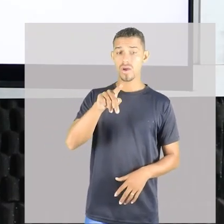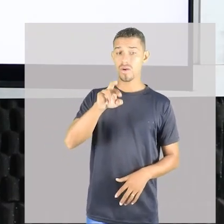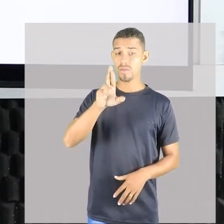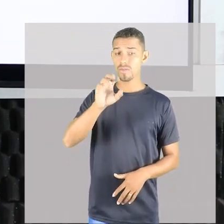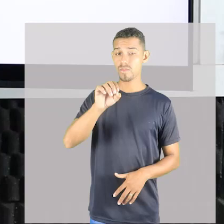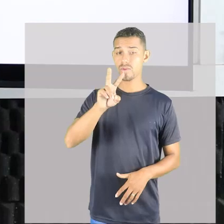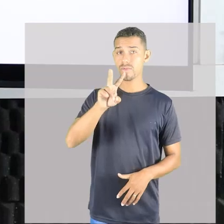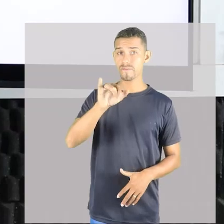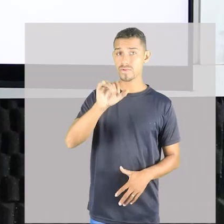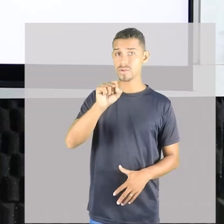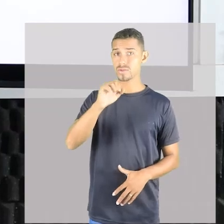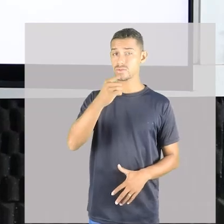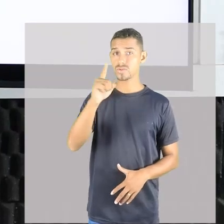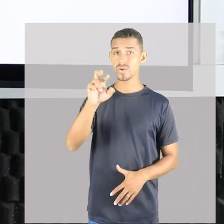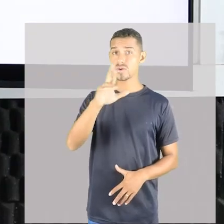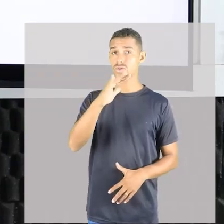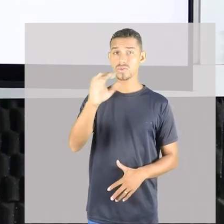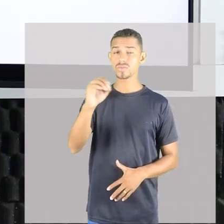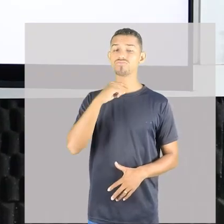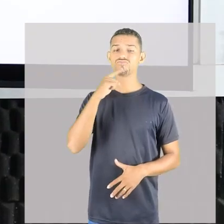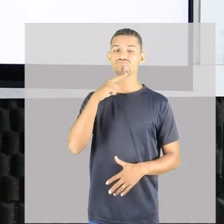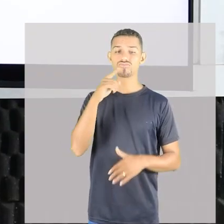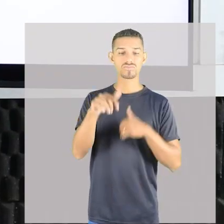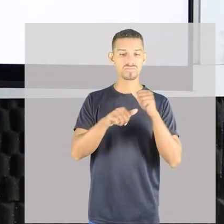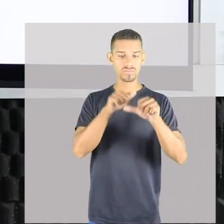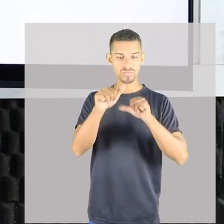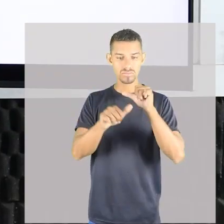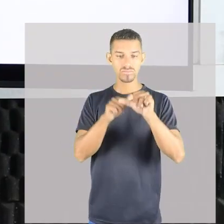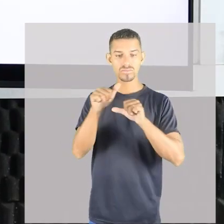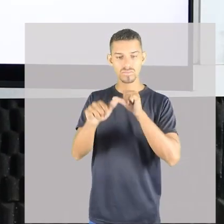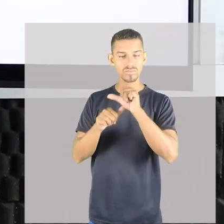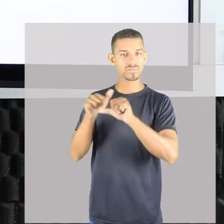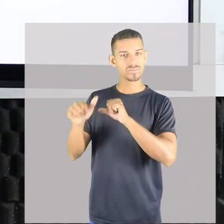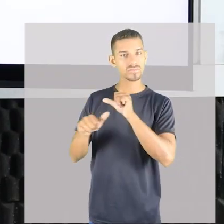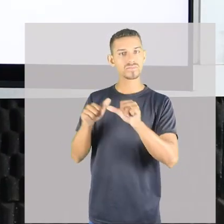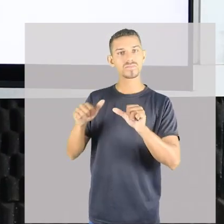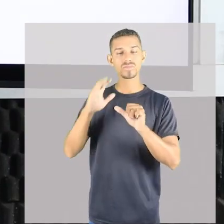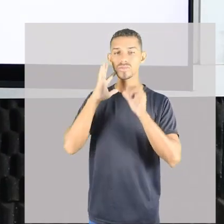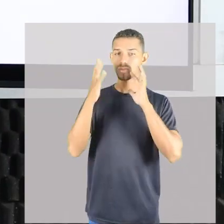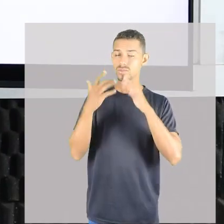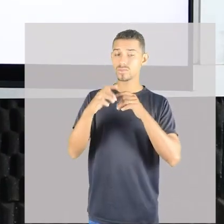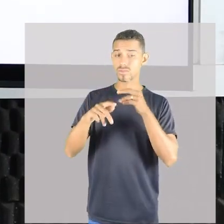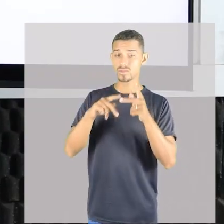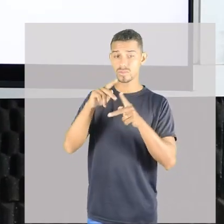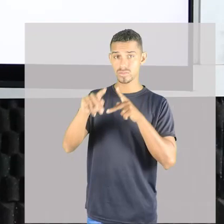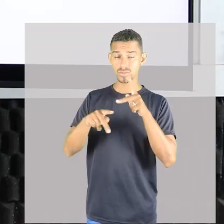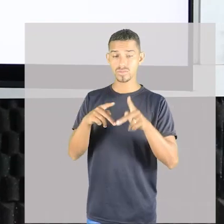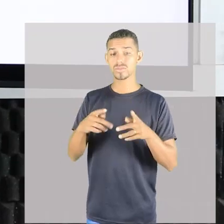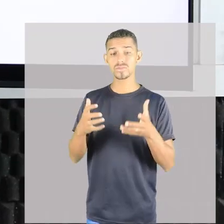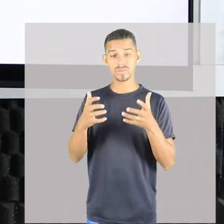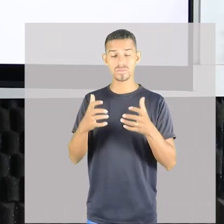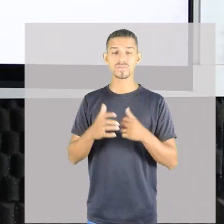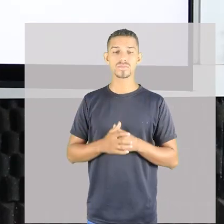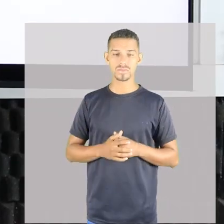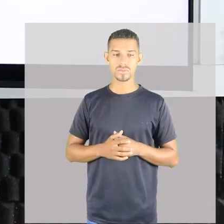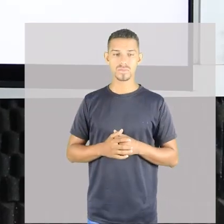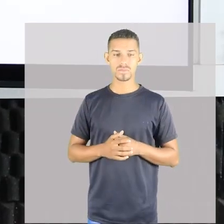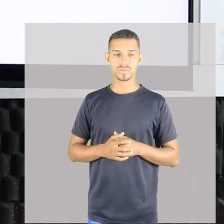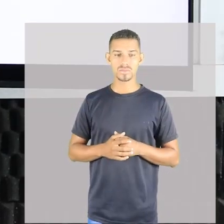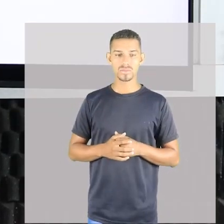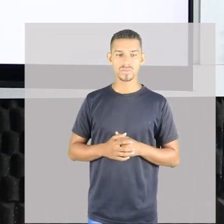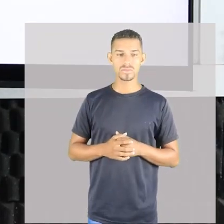sustentação, porque ele acaba não promovendo as mudanças que a maior parte da população queria naquele momento. Um pouco para frente